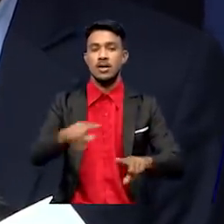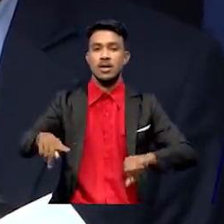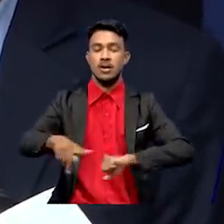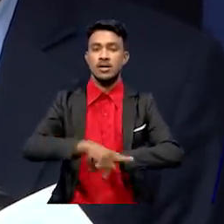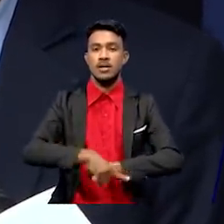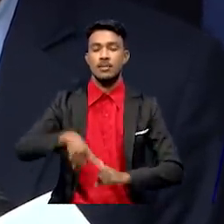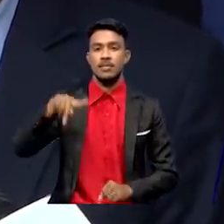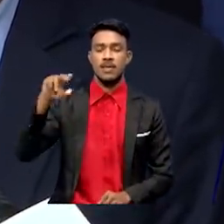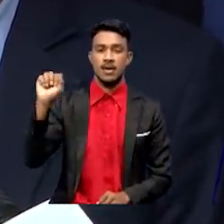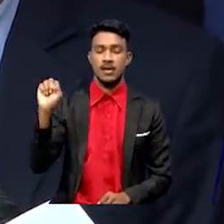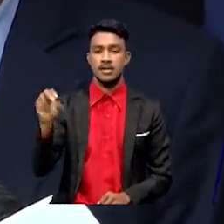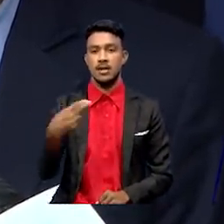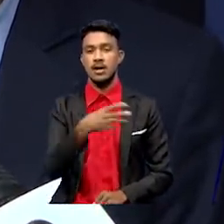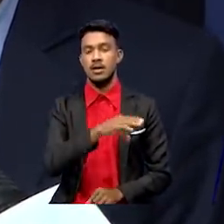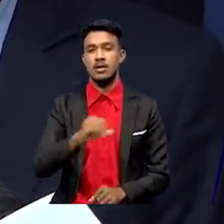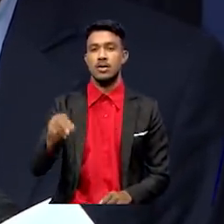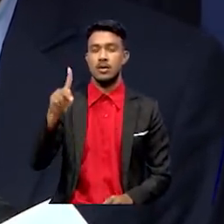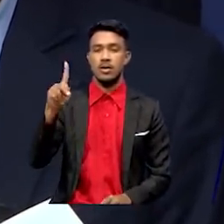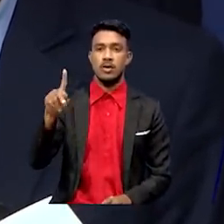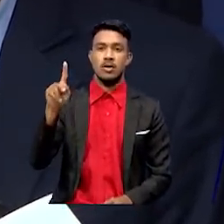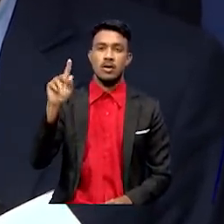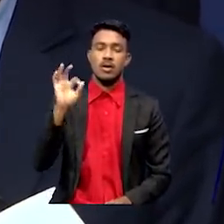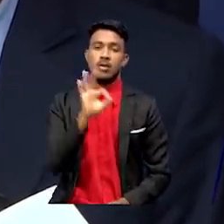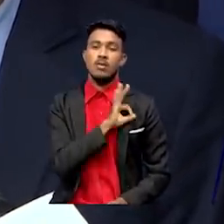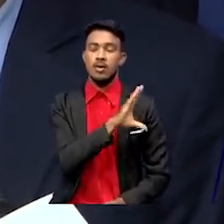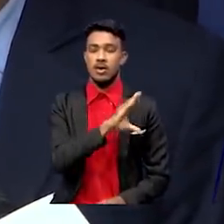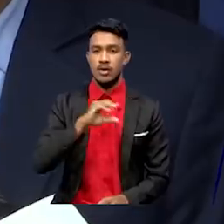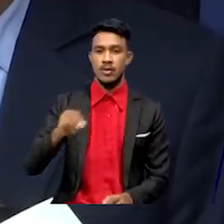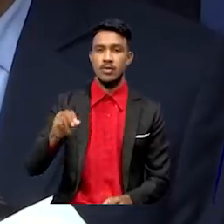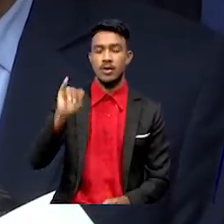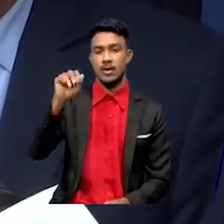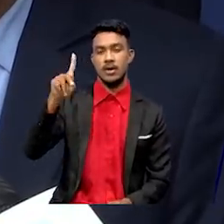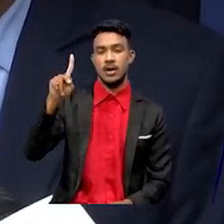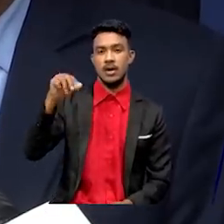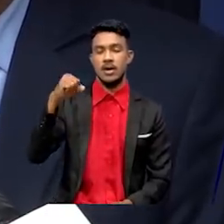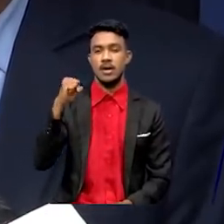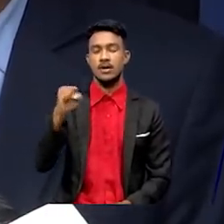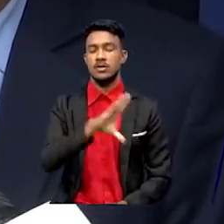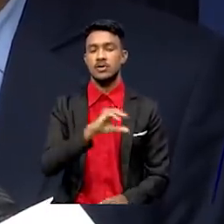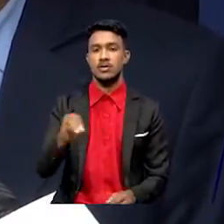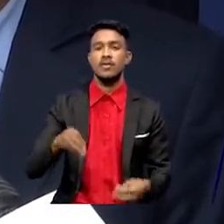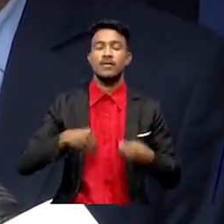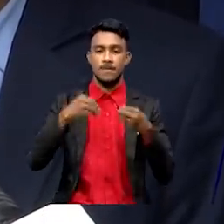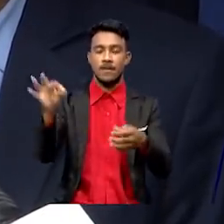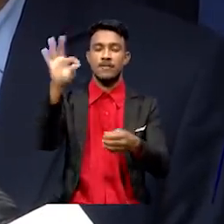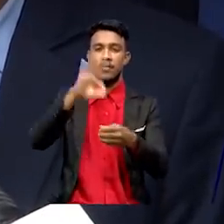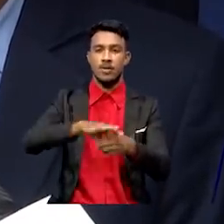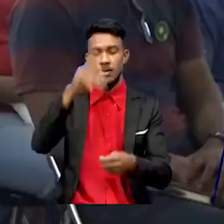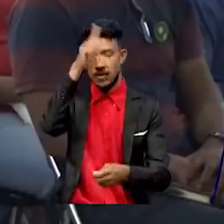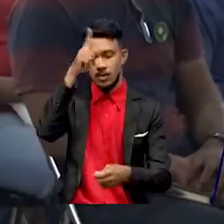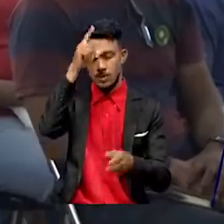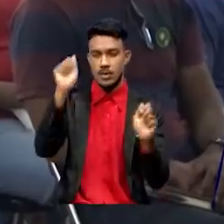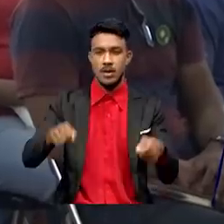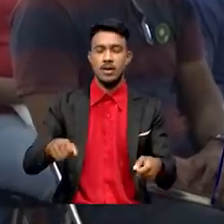ho, kresakti. Ne be akar husu ba ho toto yeti moran, tem que poapui mountaur, hore asegura mountaur, maun loola to manani